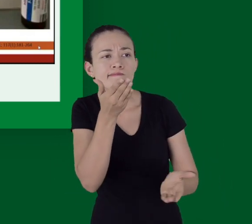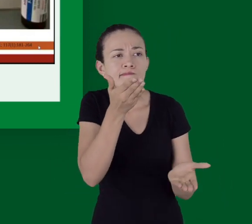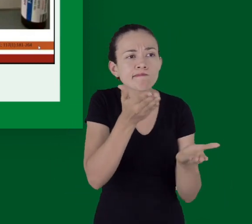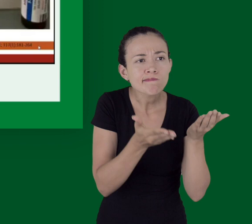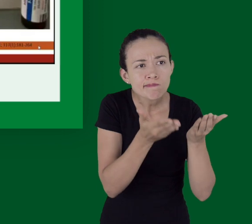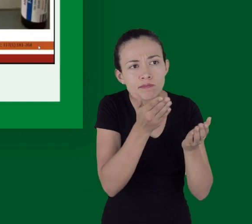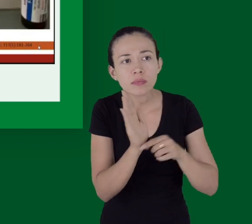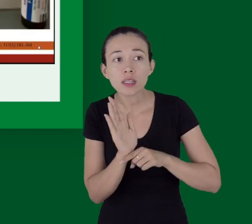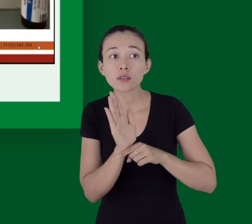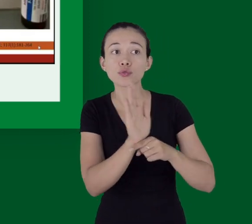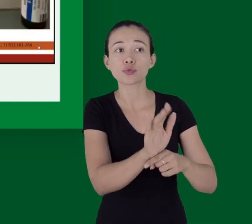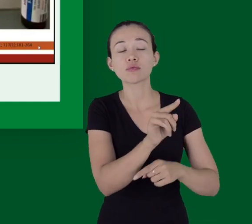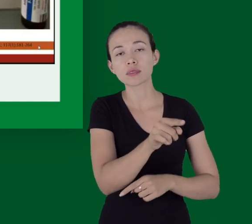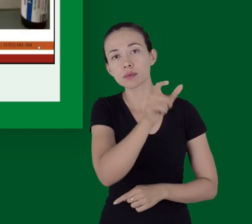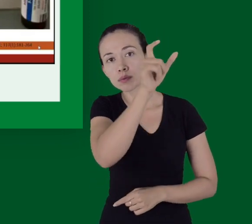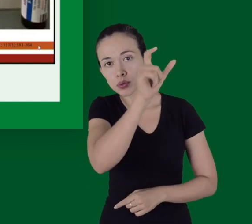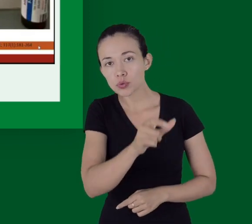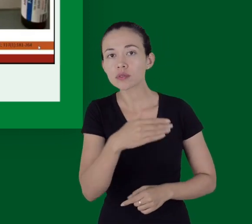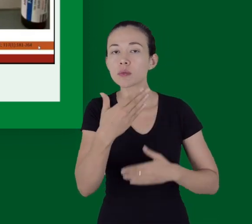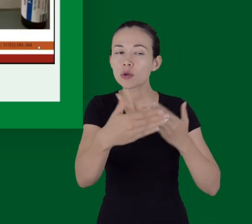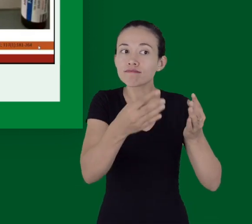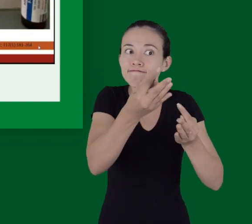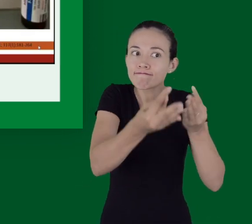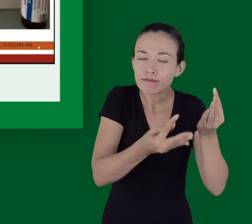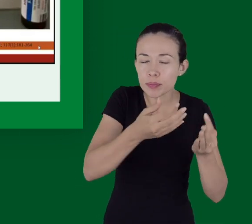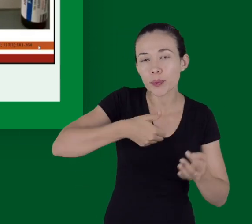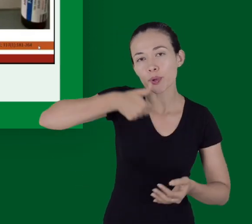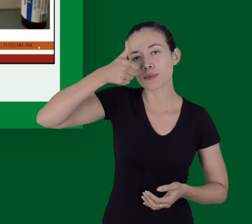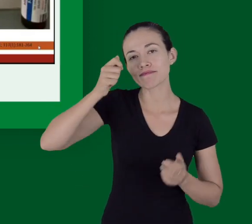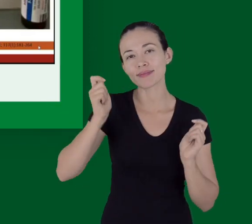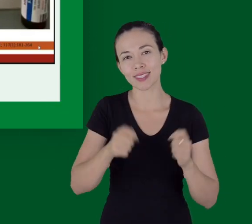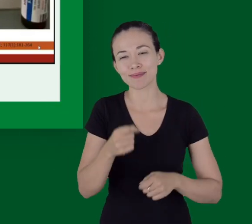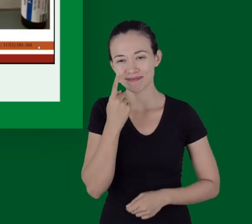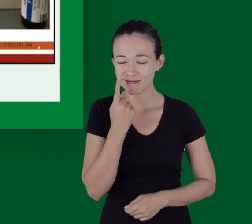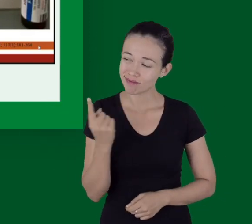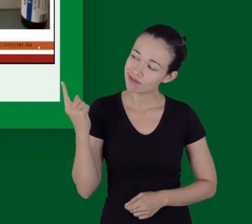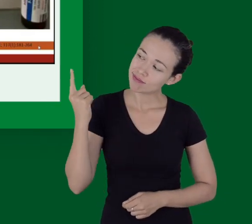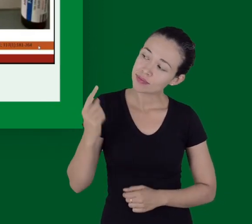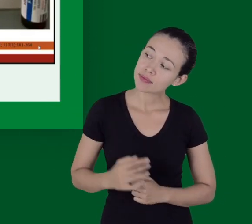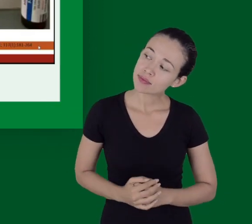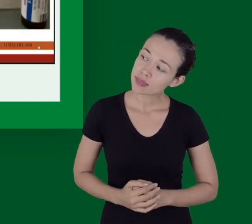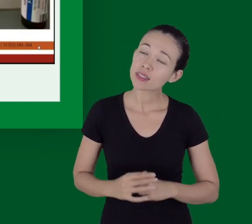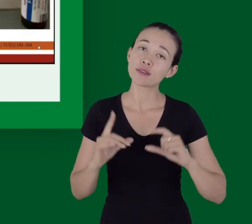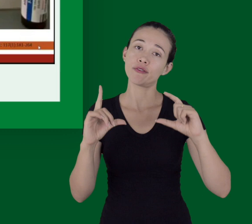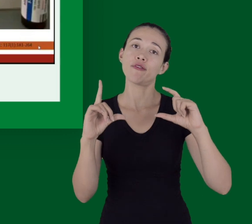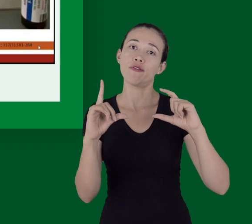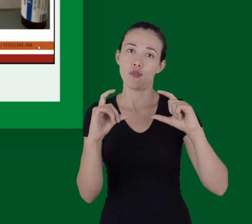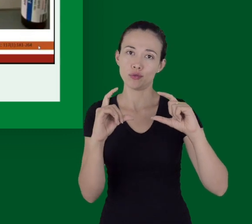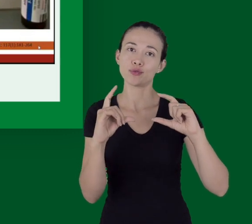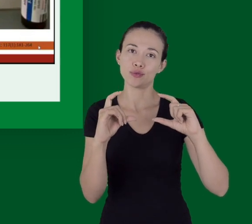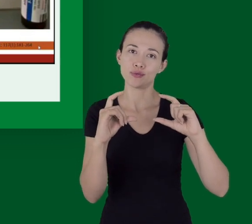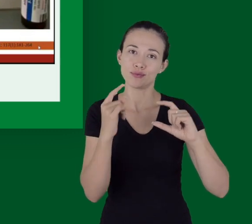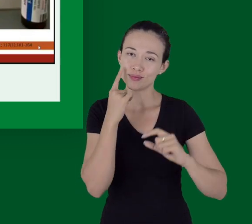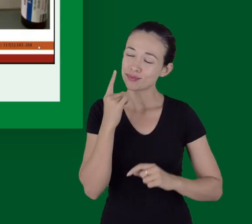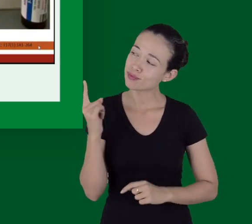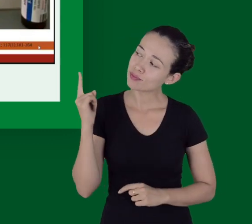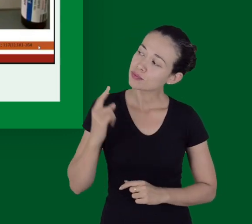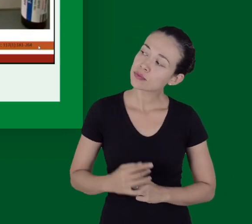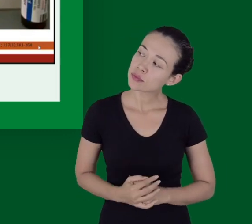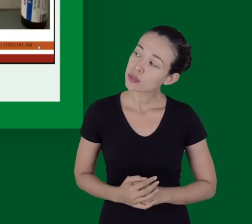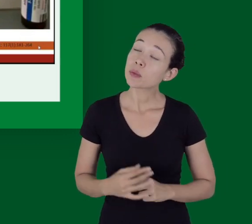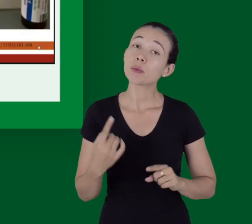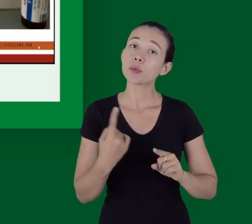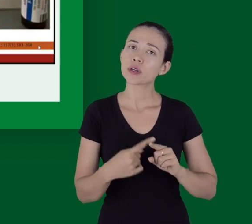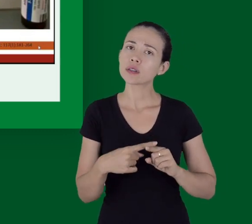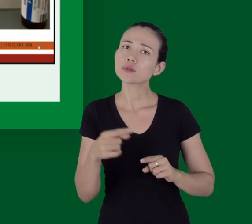para você conseguir estabilizar ele até você levar para um tratamento definitivo. Coloquei essa foto aí porque a gente precisa